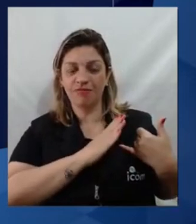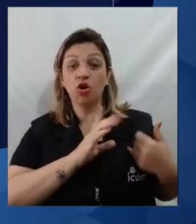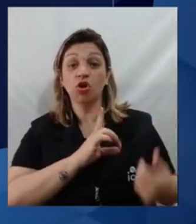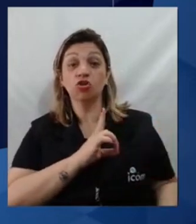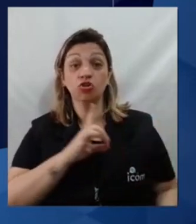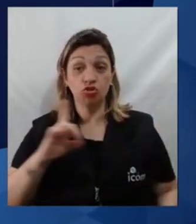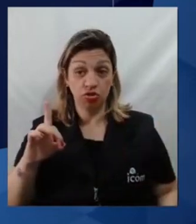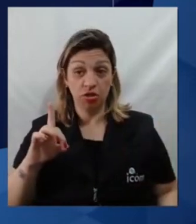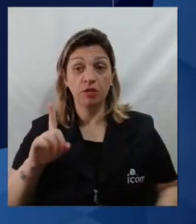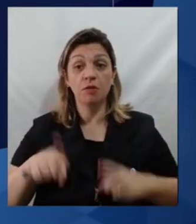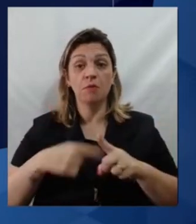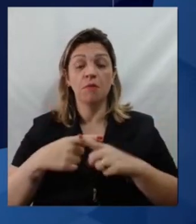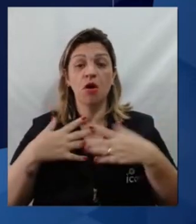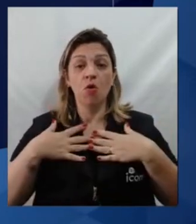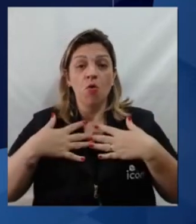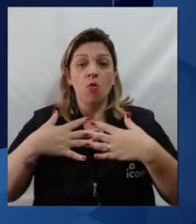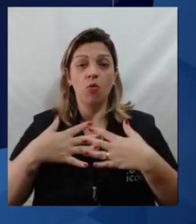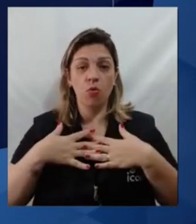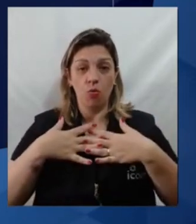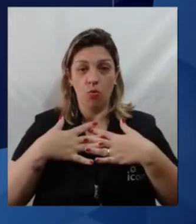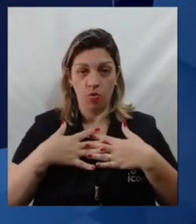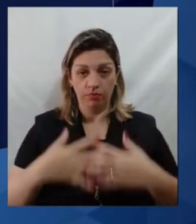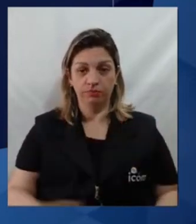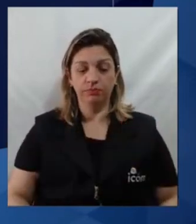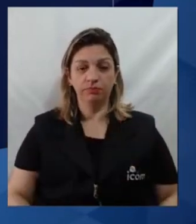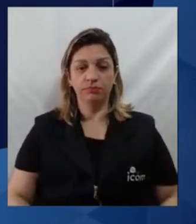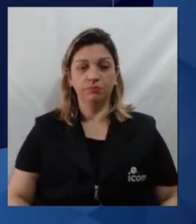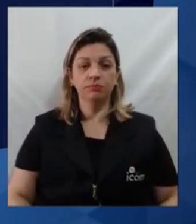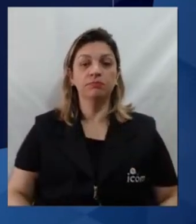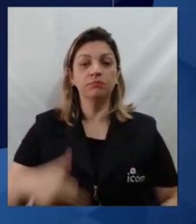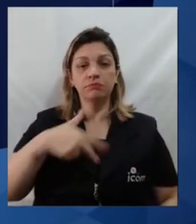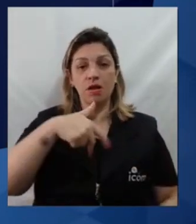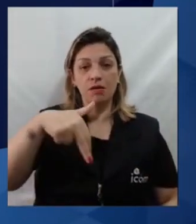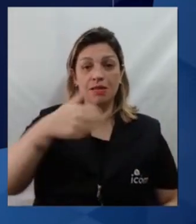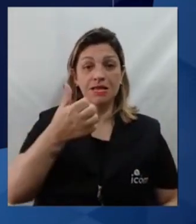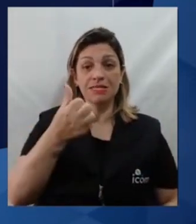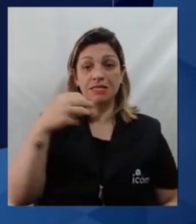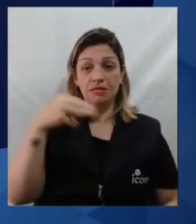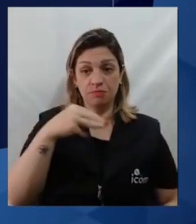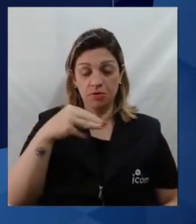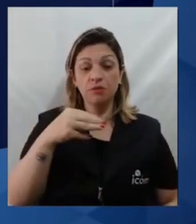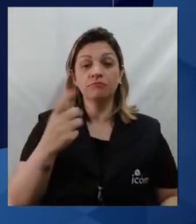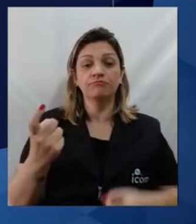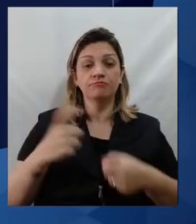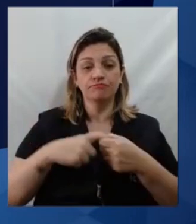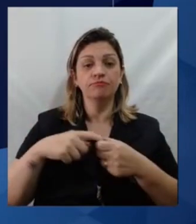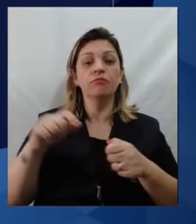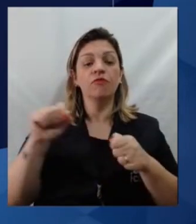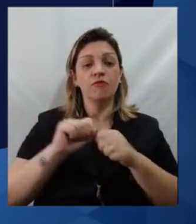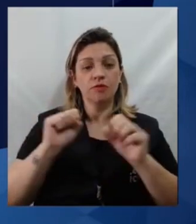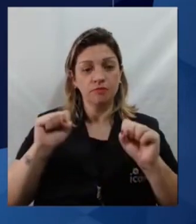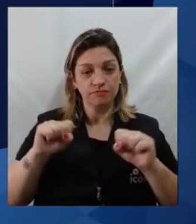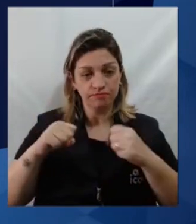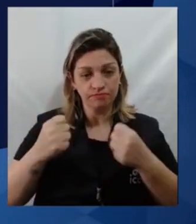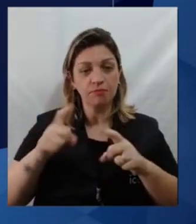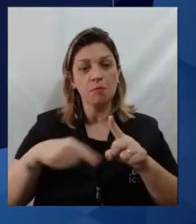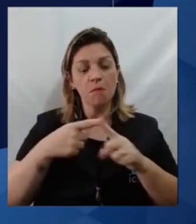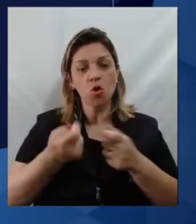cardiopulmonar. Teste de caminhada de 6 minutos. Reabilitação e exercício físico randomizado e controlado. Todos os